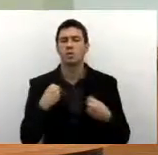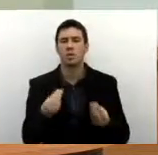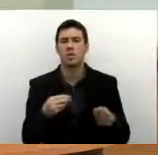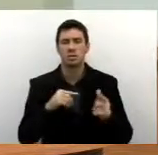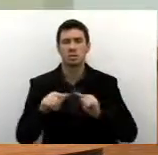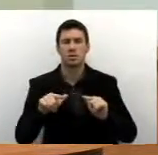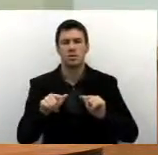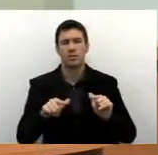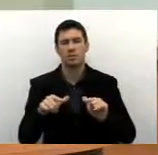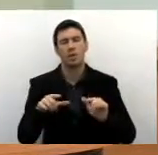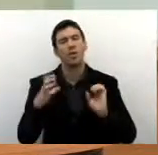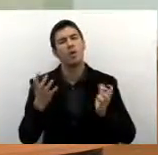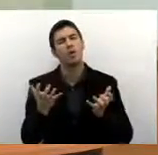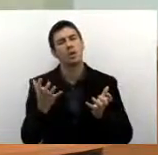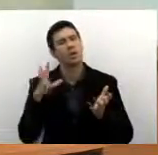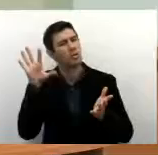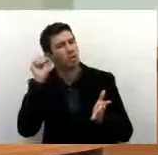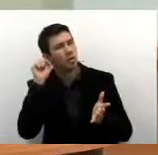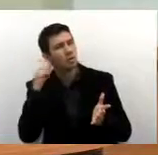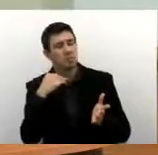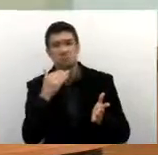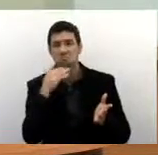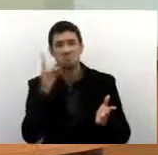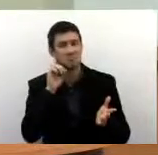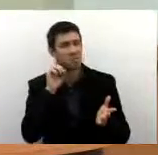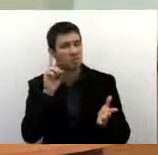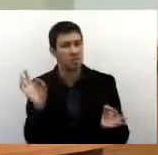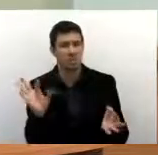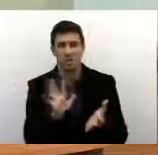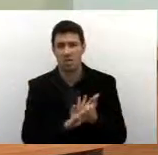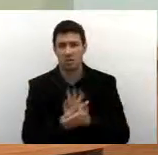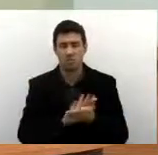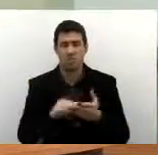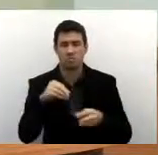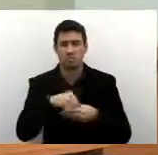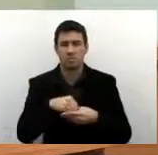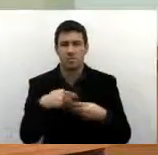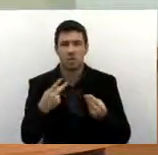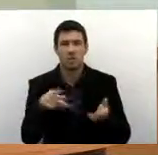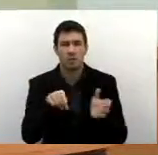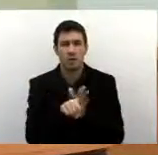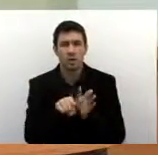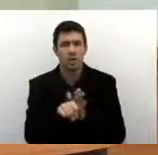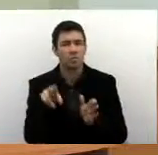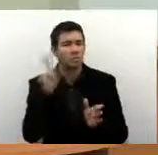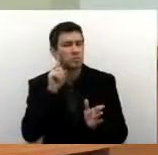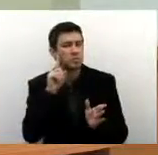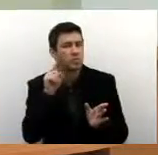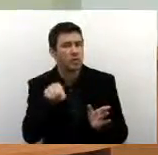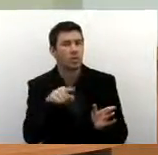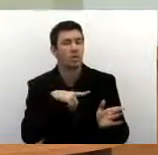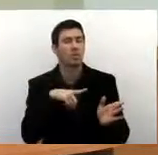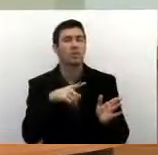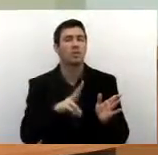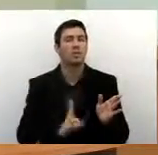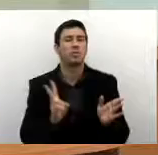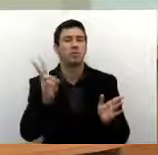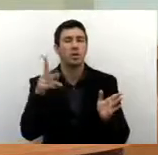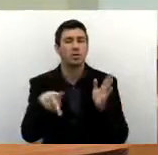eu gostaria de ouvir, por exemplo, e não ouvi. Dentro da pergunta dele seria, aqueles valores destinados para